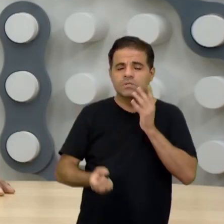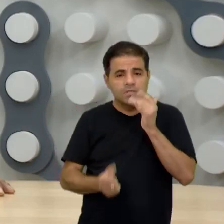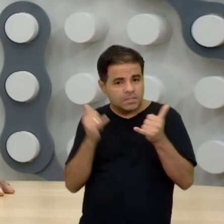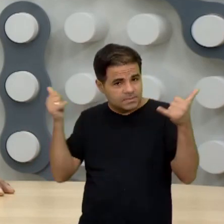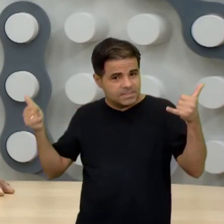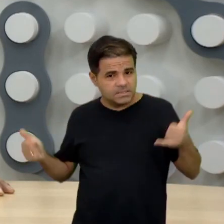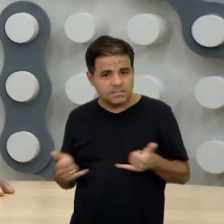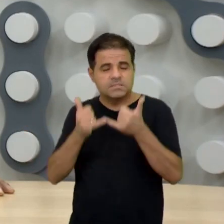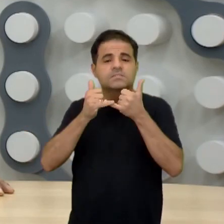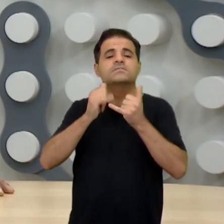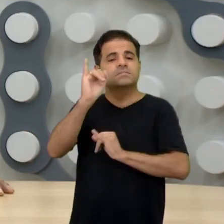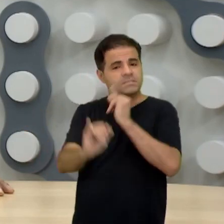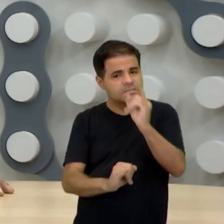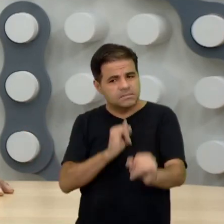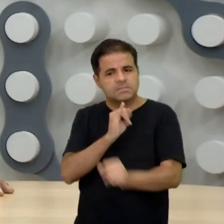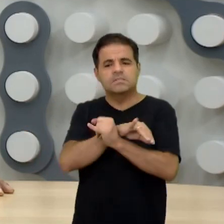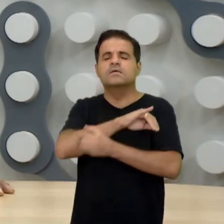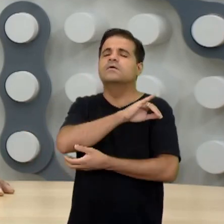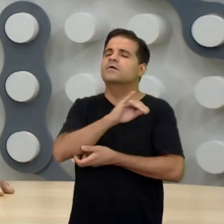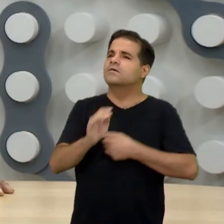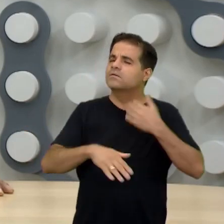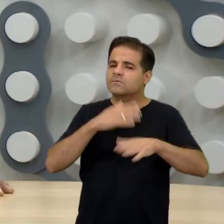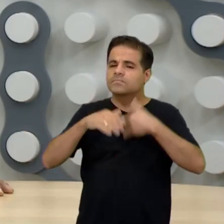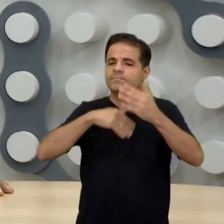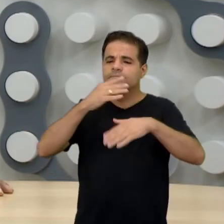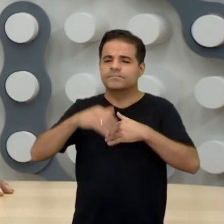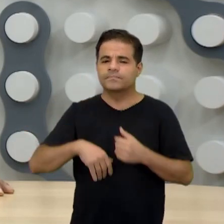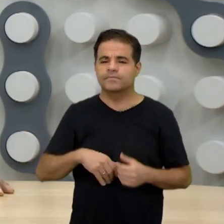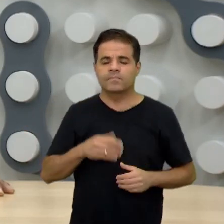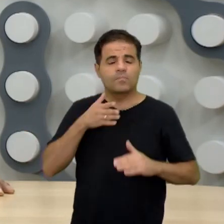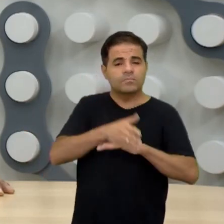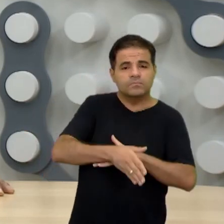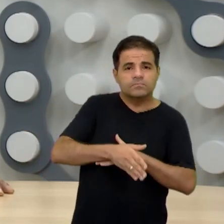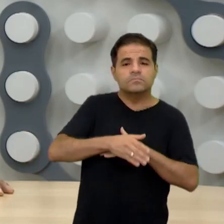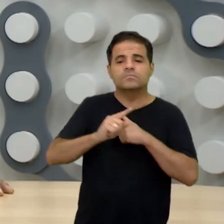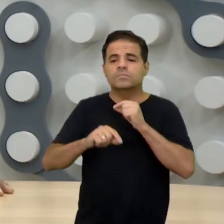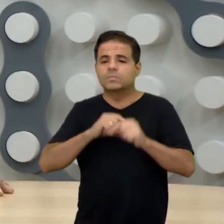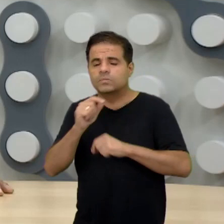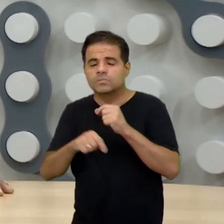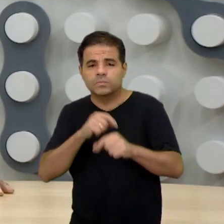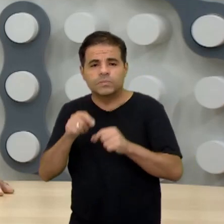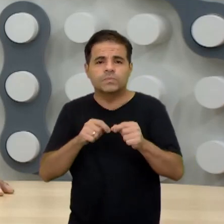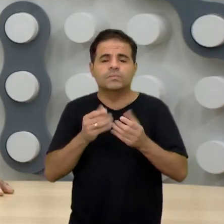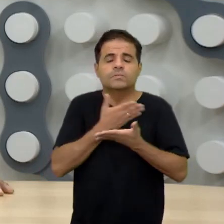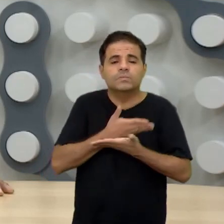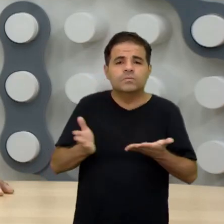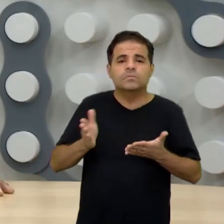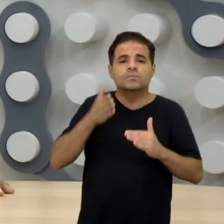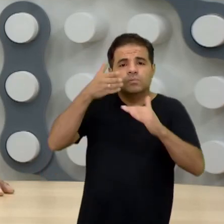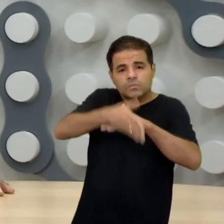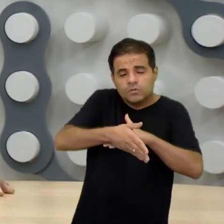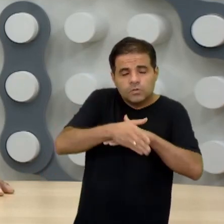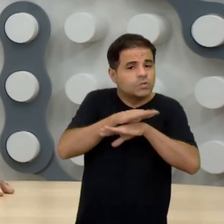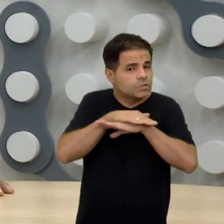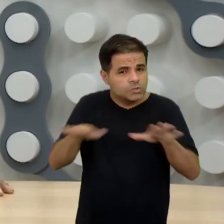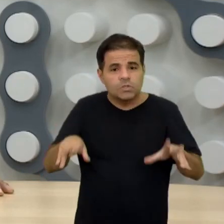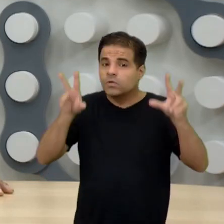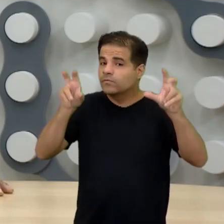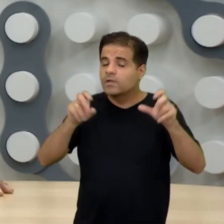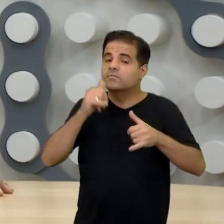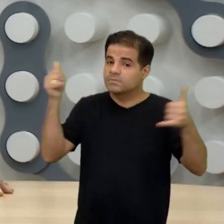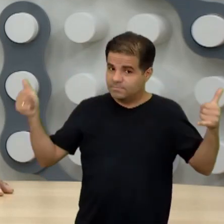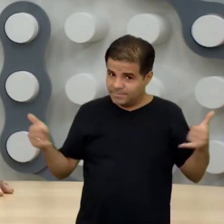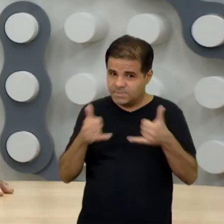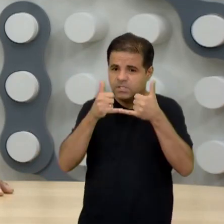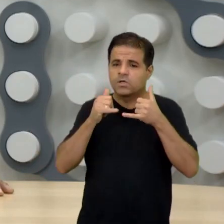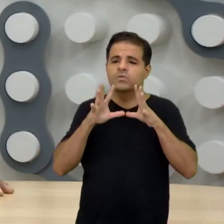internet, da ascensão da internet, né? Como ela interfere, né? Aí envolvendo não só o fato de ser na internet,